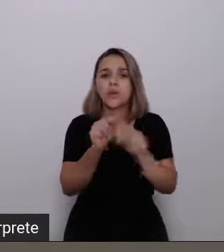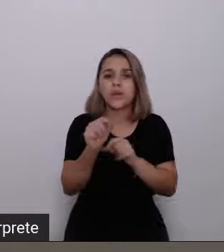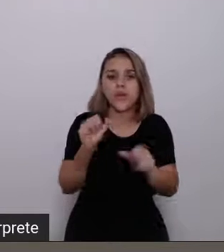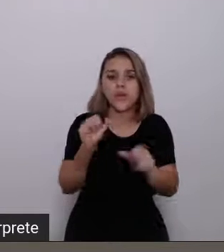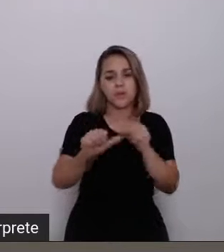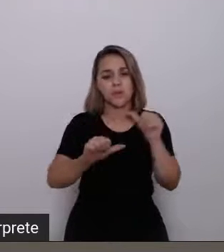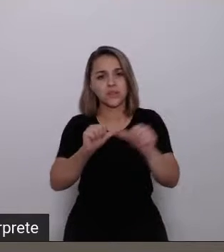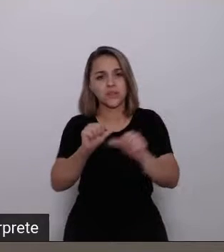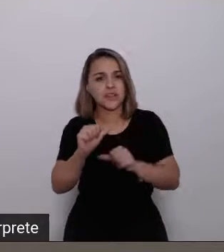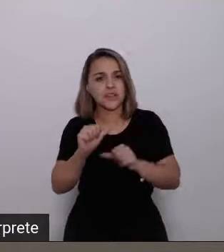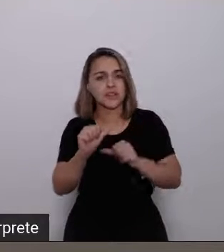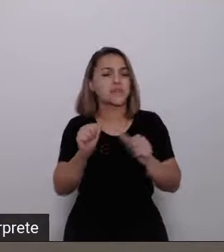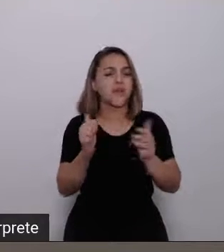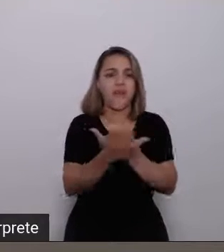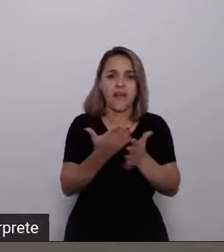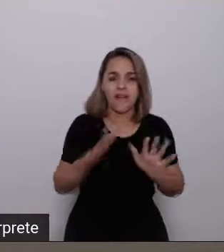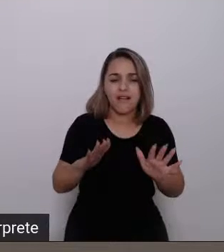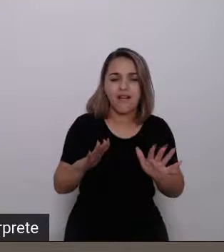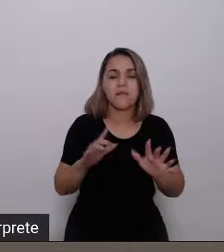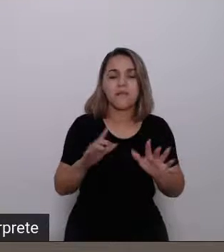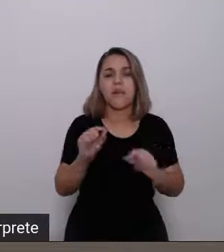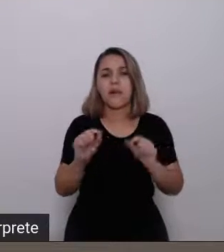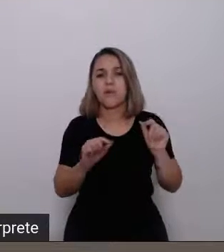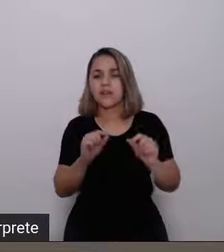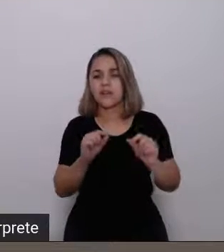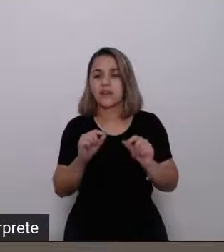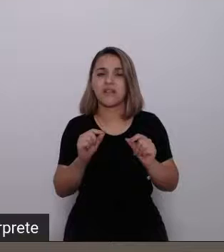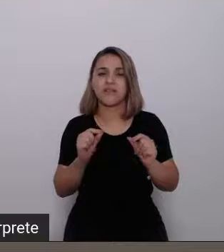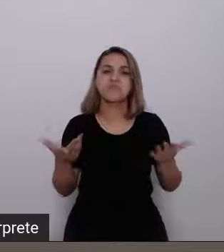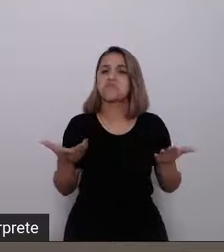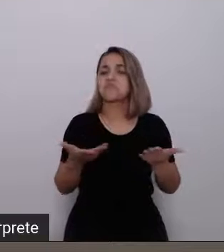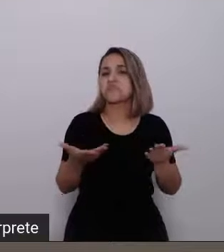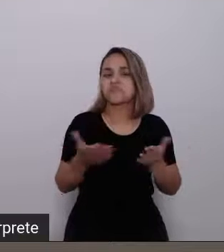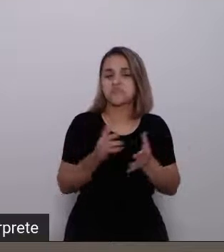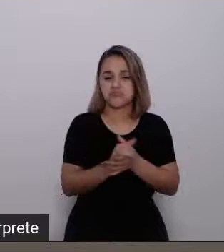sinal? Esse deslocamento, será que ele gerou, entendeu? Isso